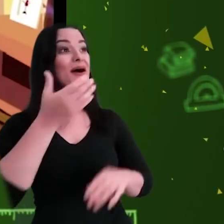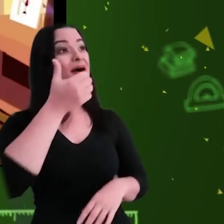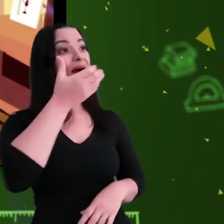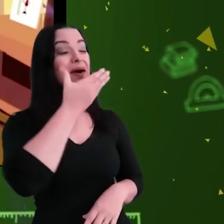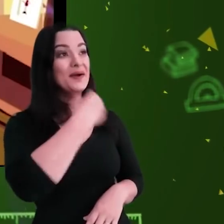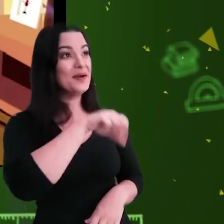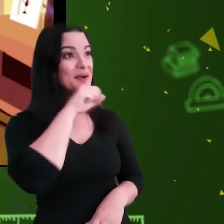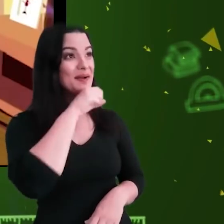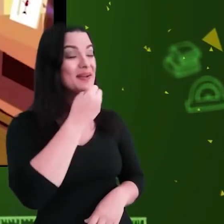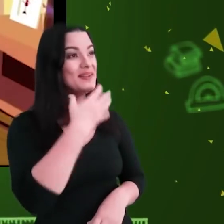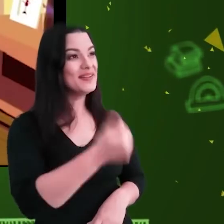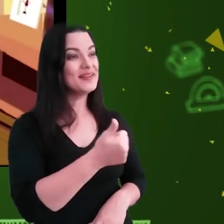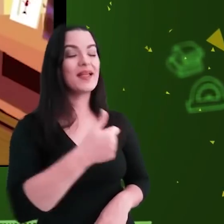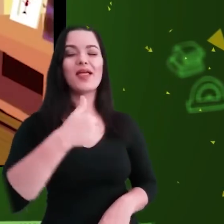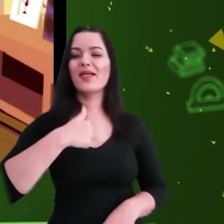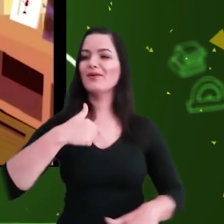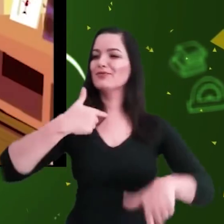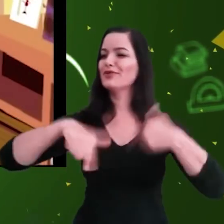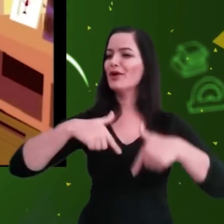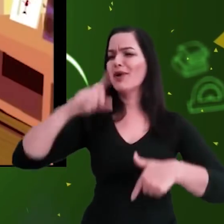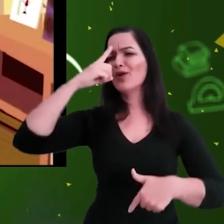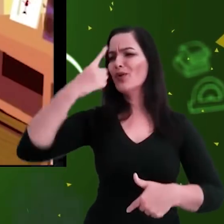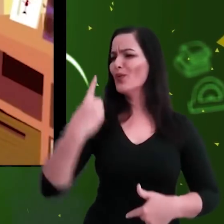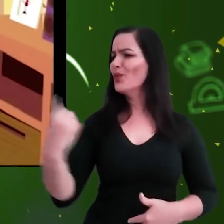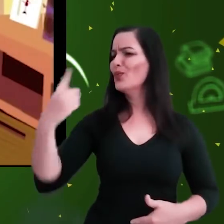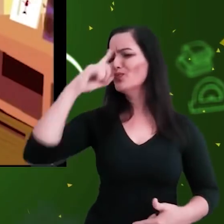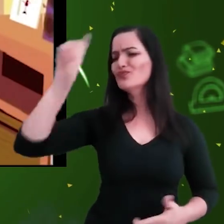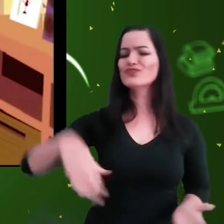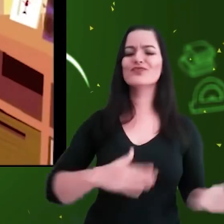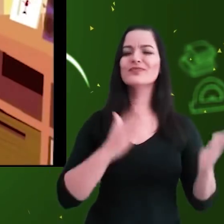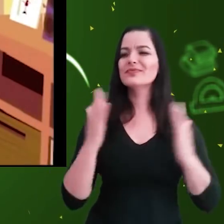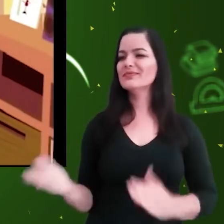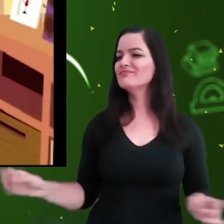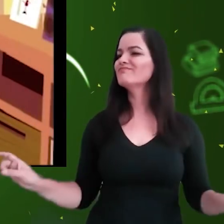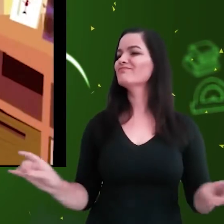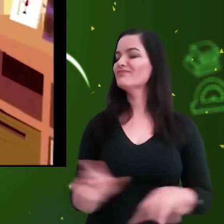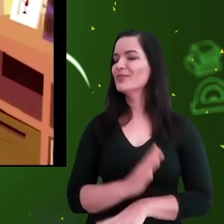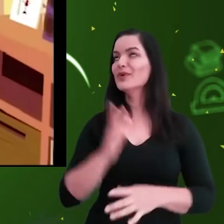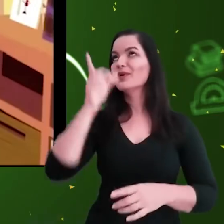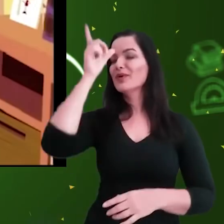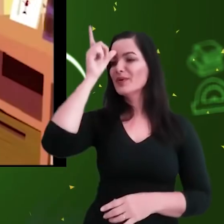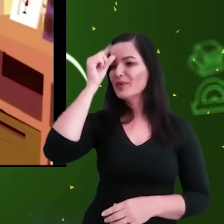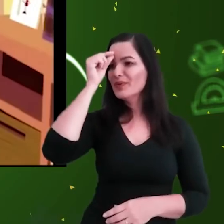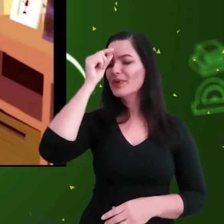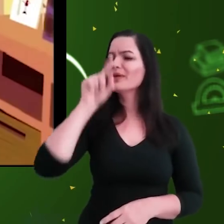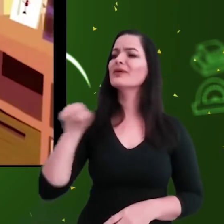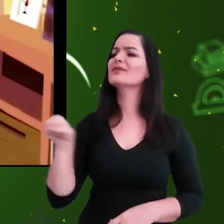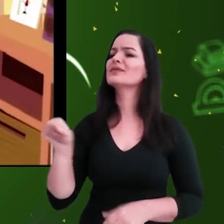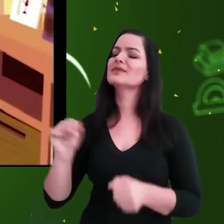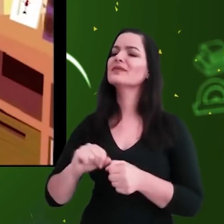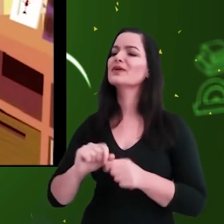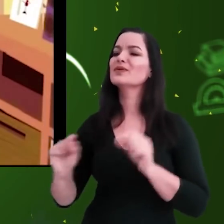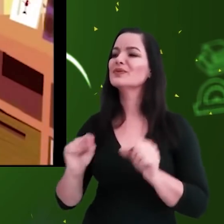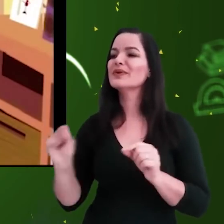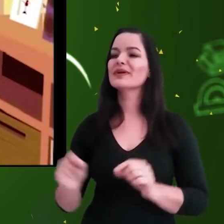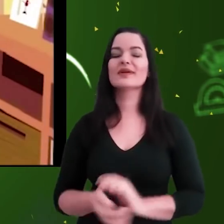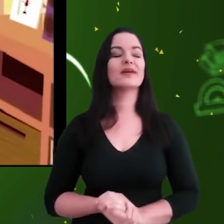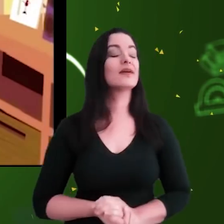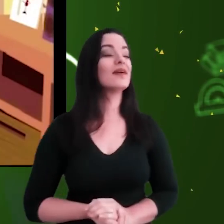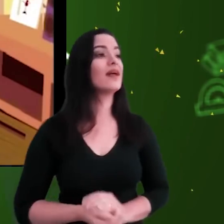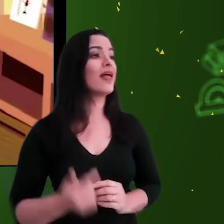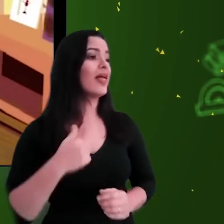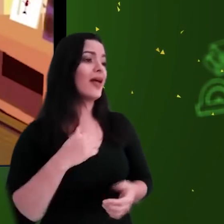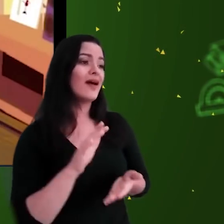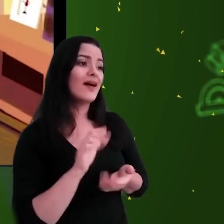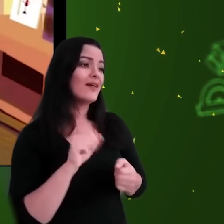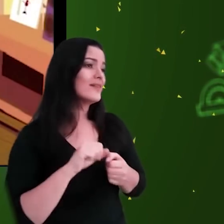trabalho termina. Ai, nem me diga. E vocês fizeram o quê? Nada. Inventei um prato novo e viajei de táxi